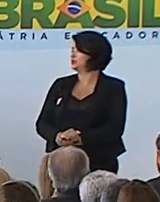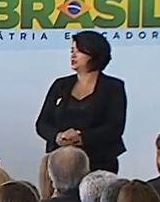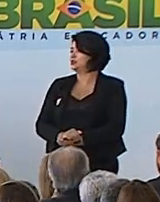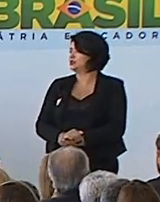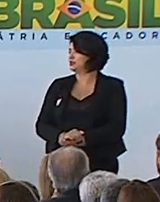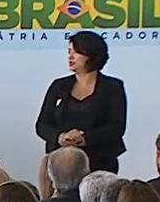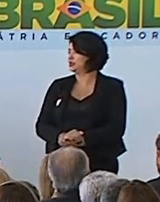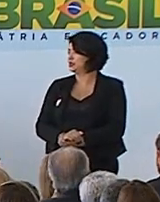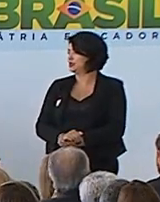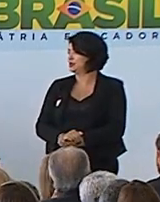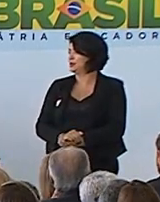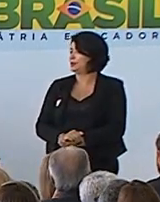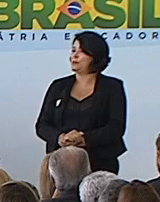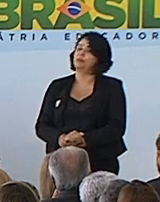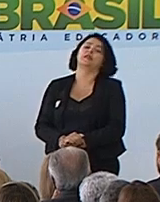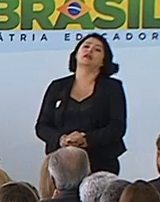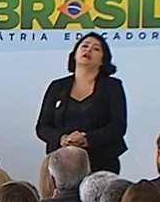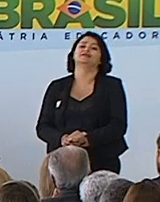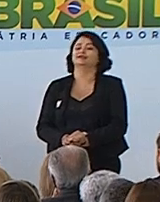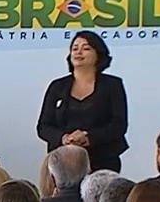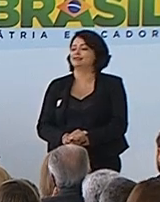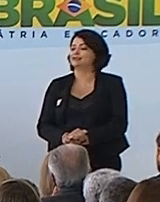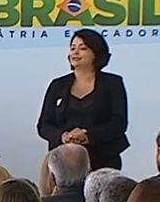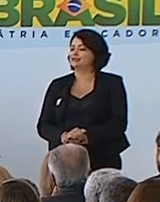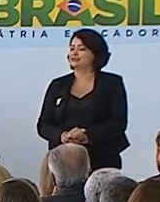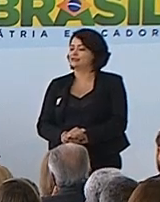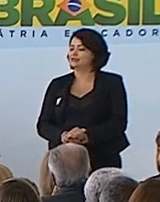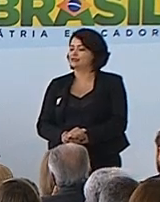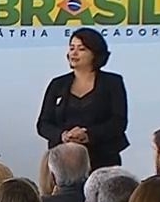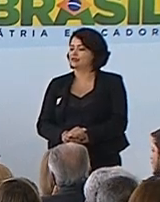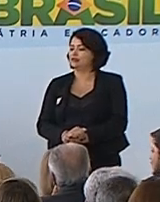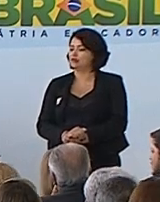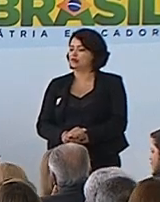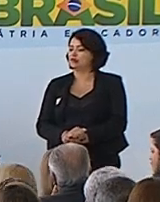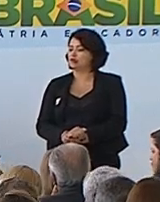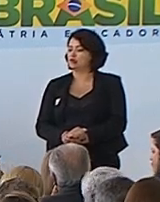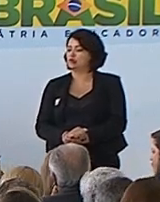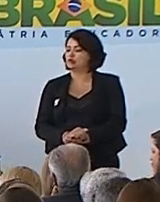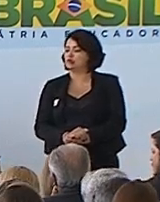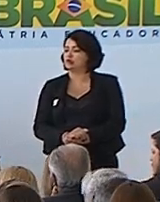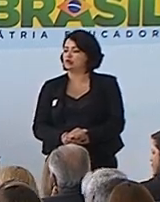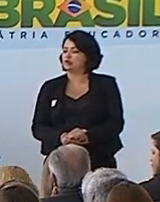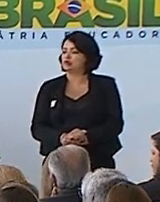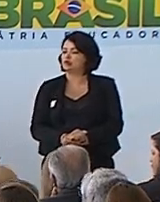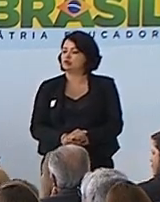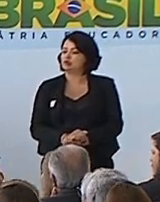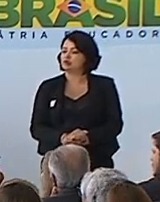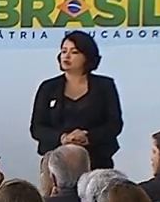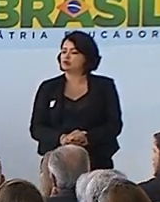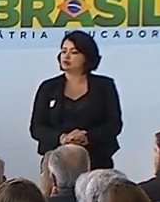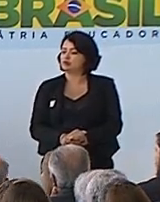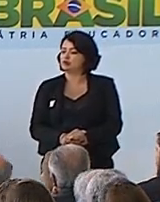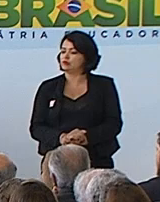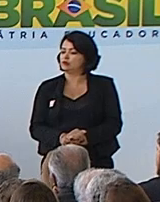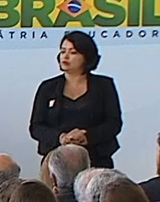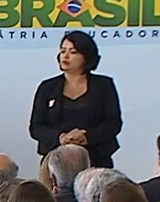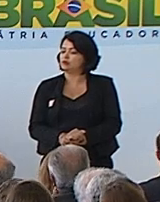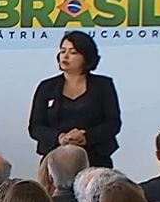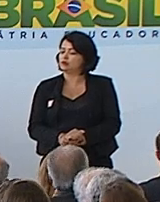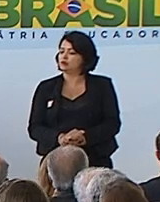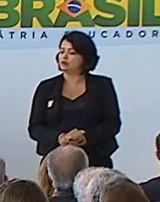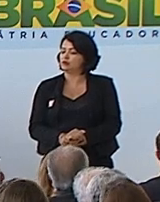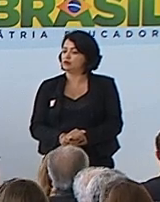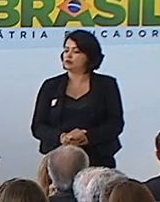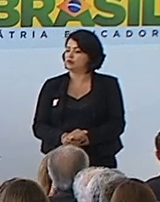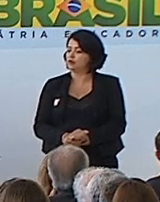mas vou passar pelo licenciamento aqui eu tenho que montar uma empresa que vamos lá já